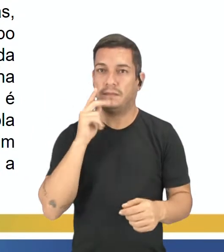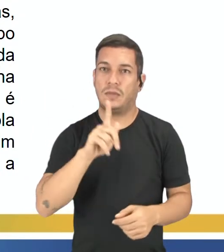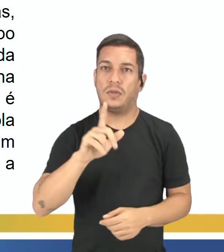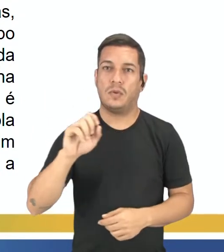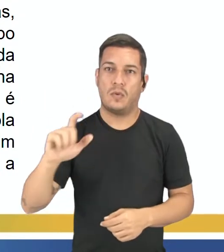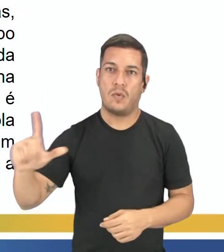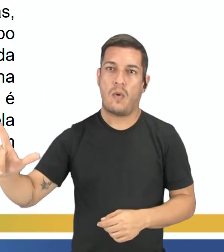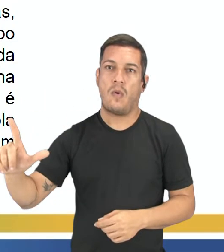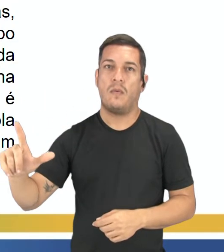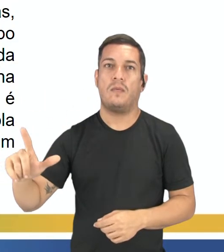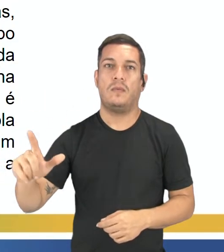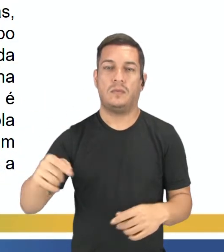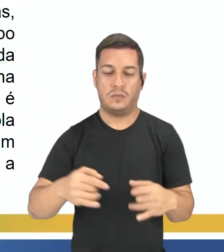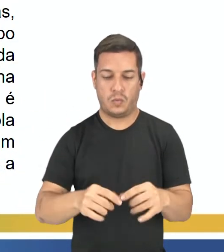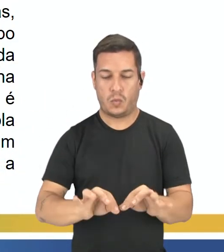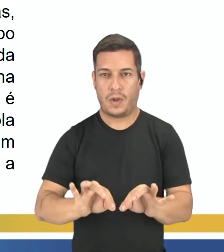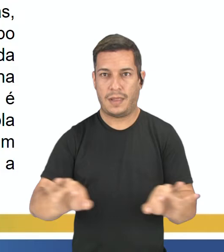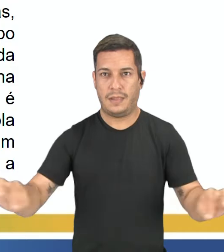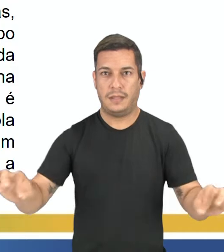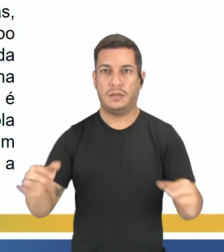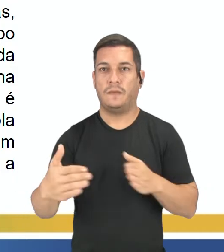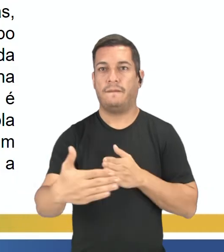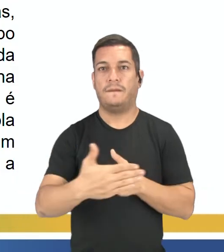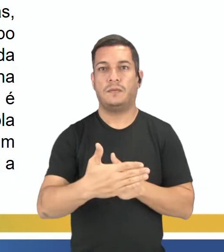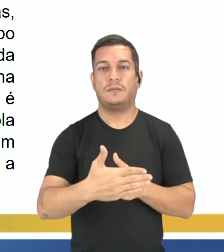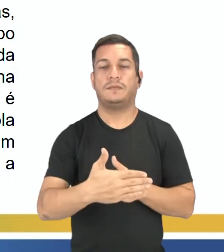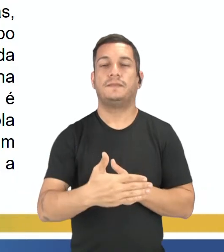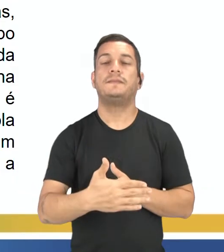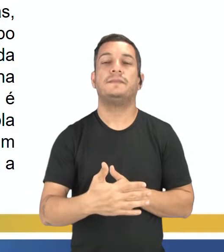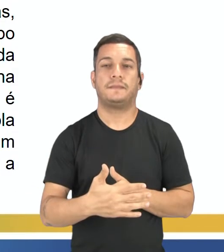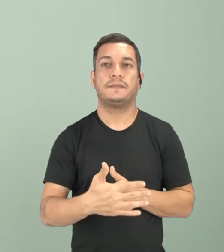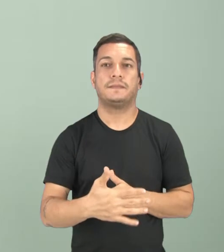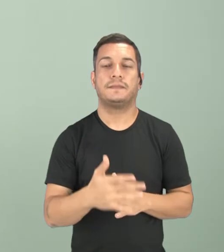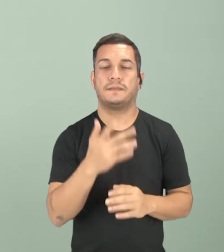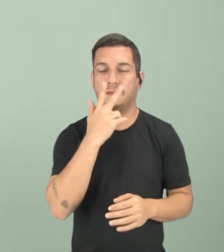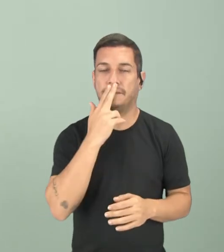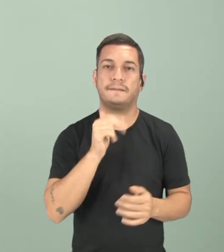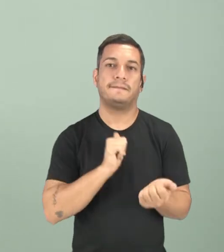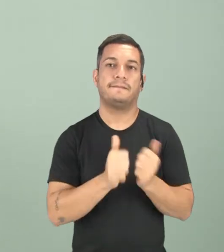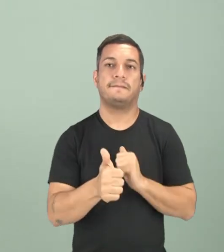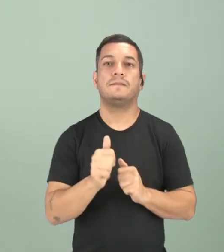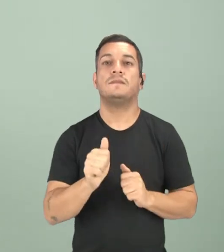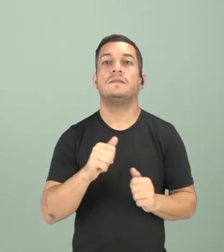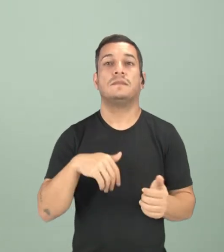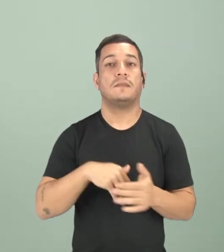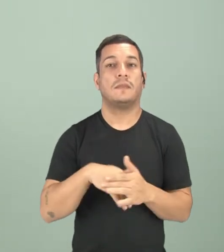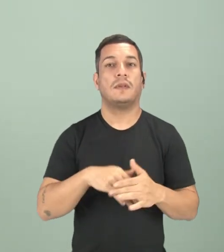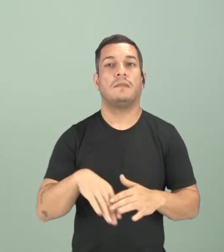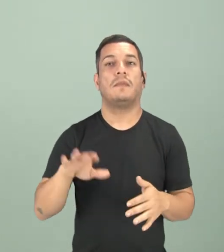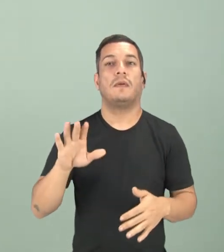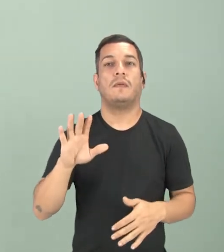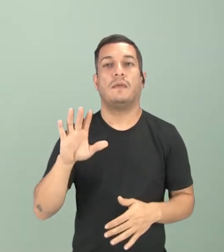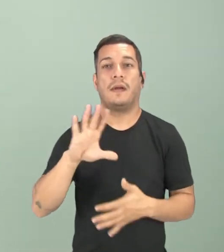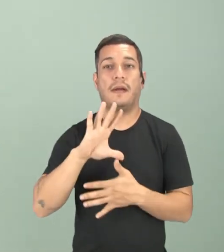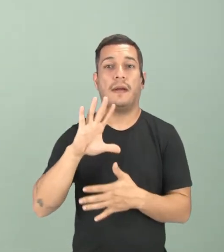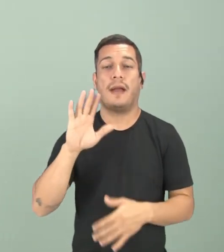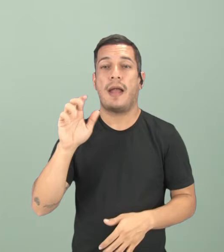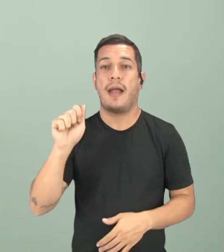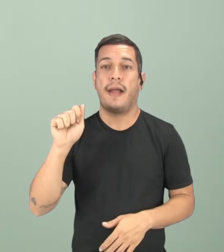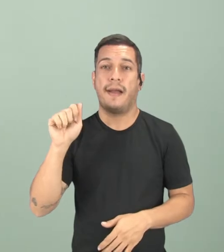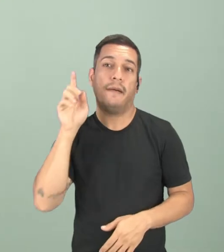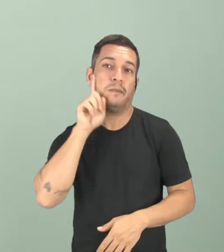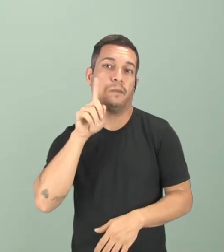fosse uma espécie de gol, ultrapassar uma linha na linha de fundo. É como se fosse um esporte de futebol americano, só que no